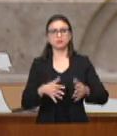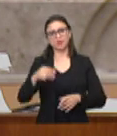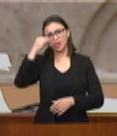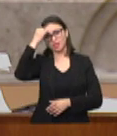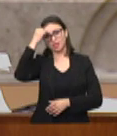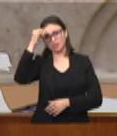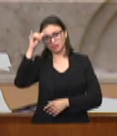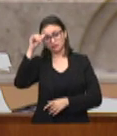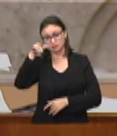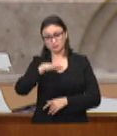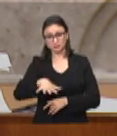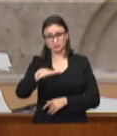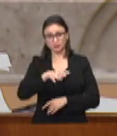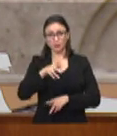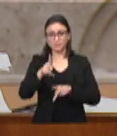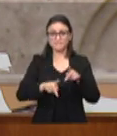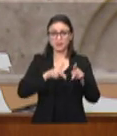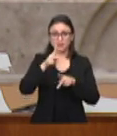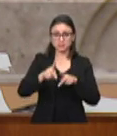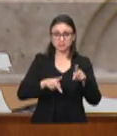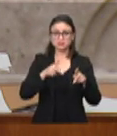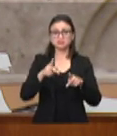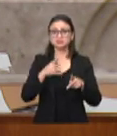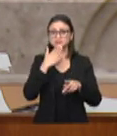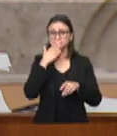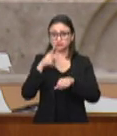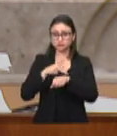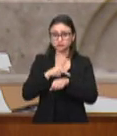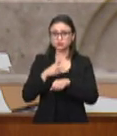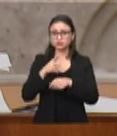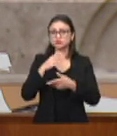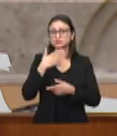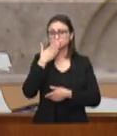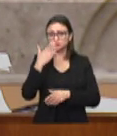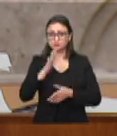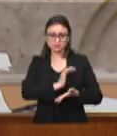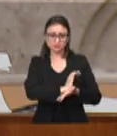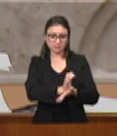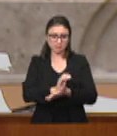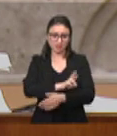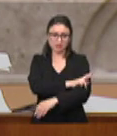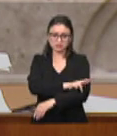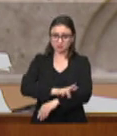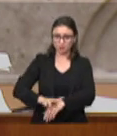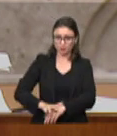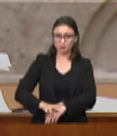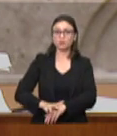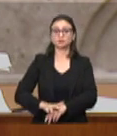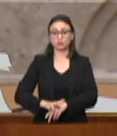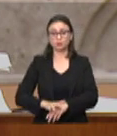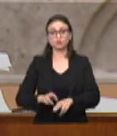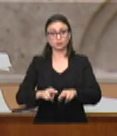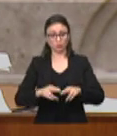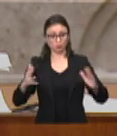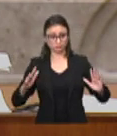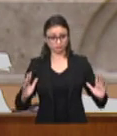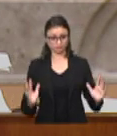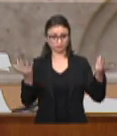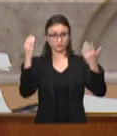do país qualquer forma de discriminação racial. Nessa linha, celebramos no